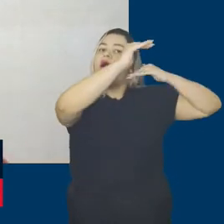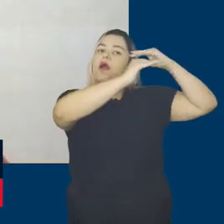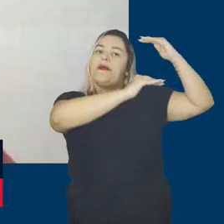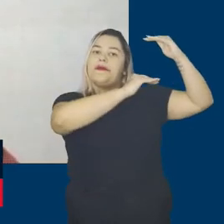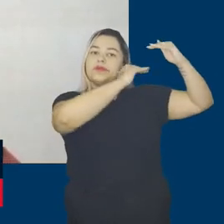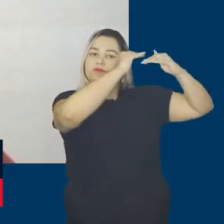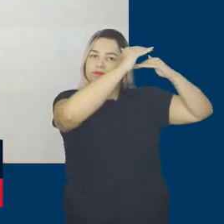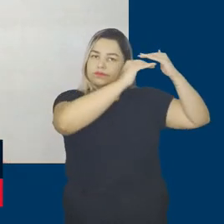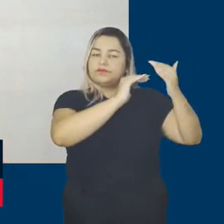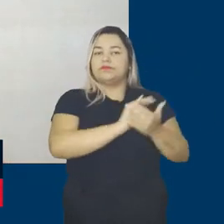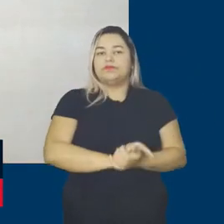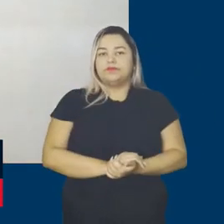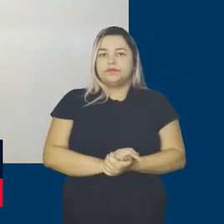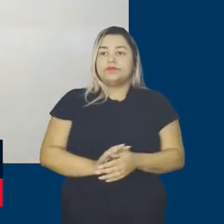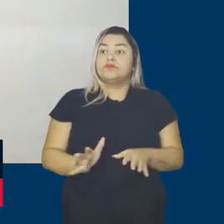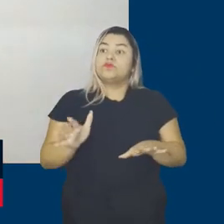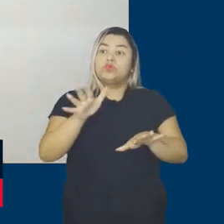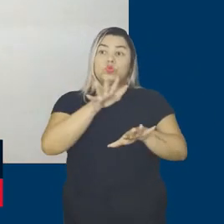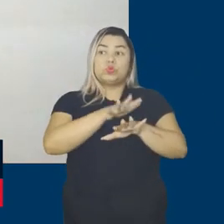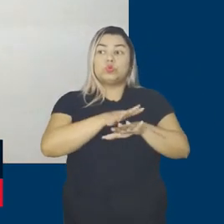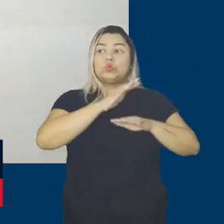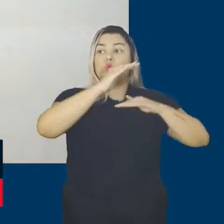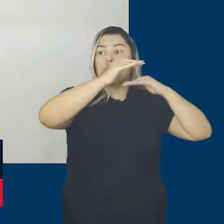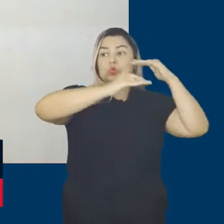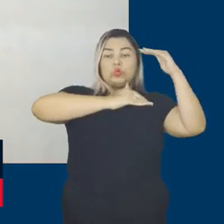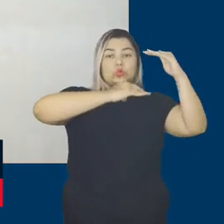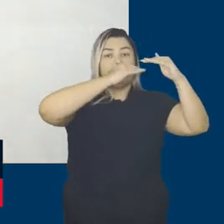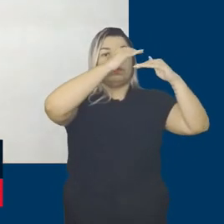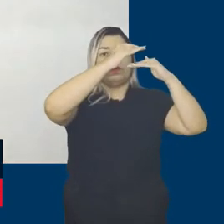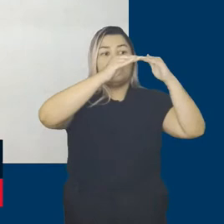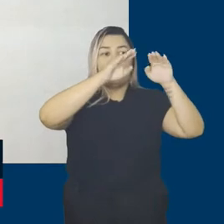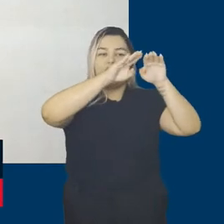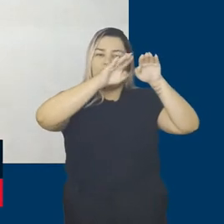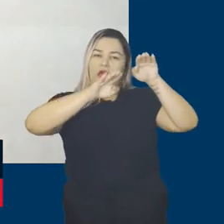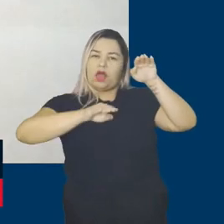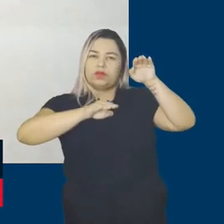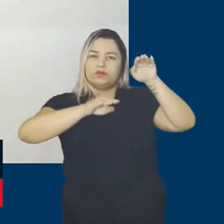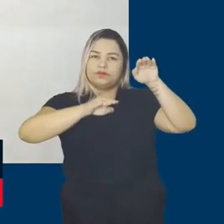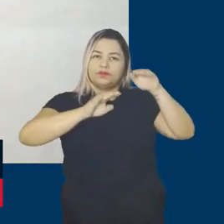para um desenvolvimento inclusivo e para um desenvolvimento que enfrente desigualdades